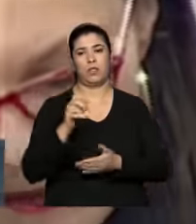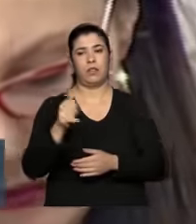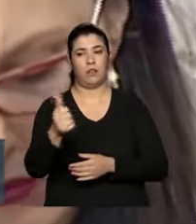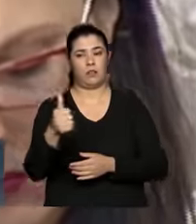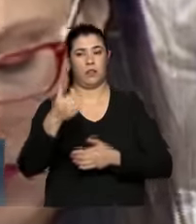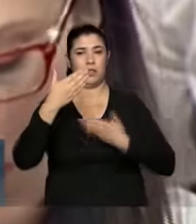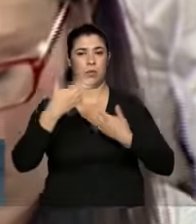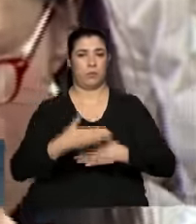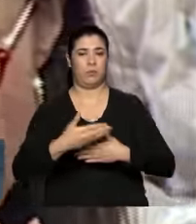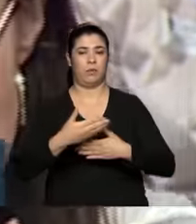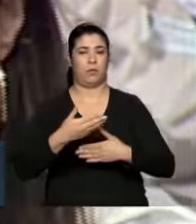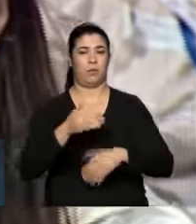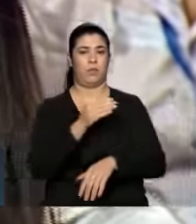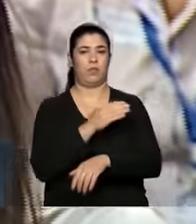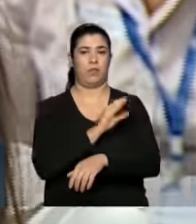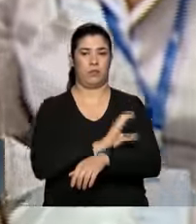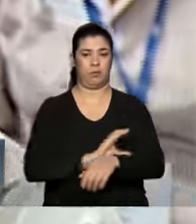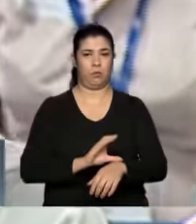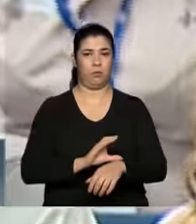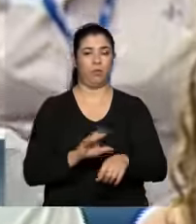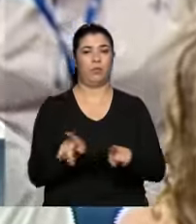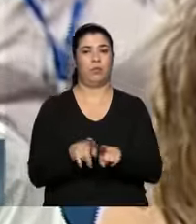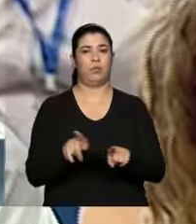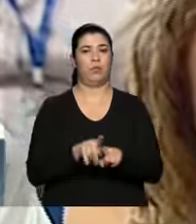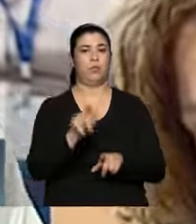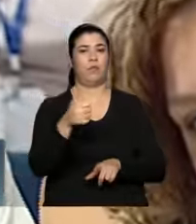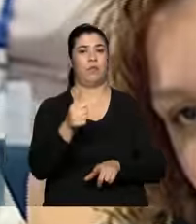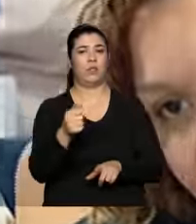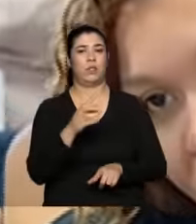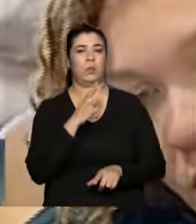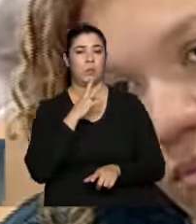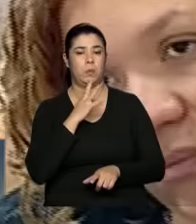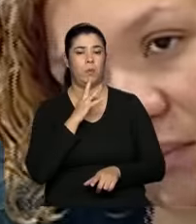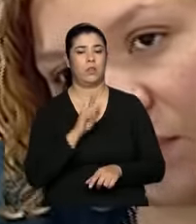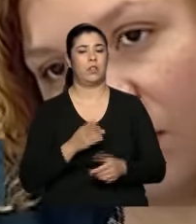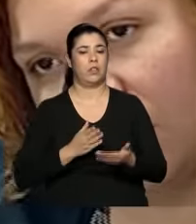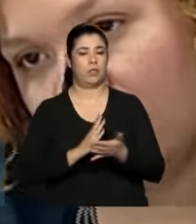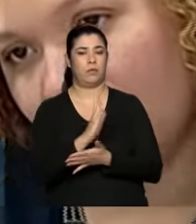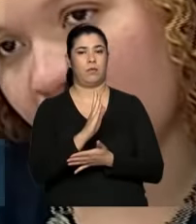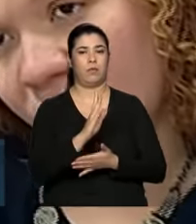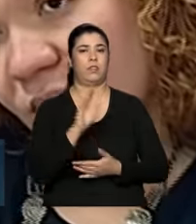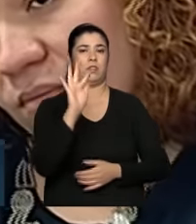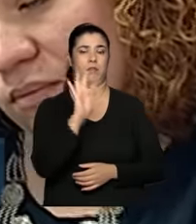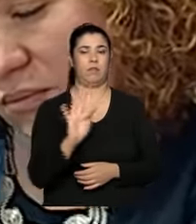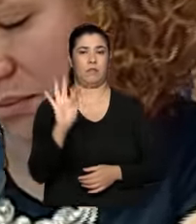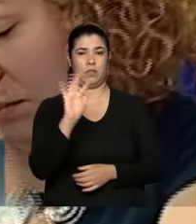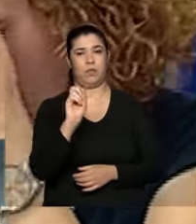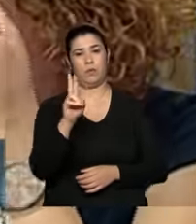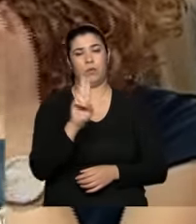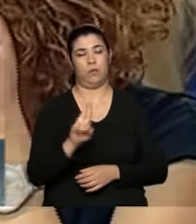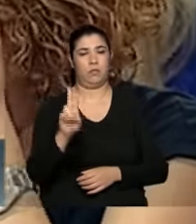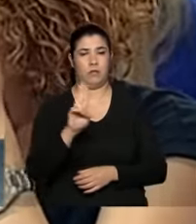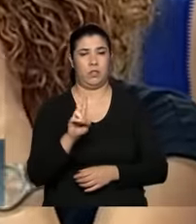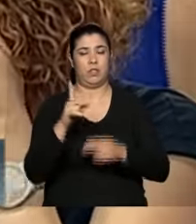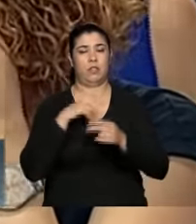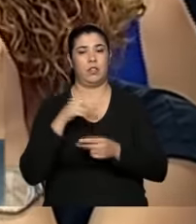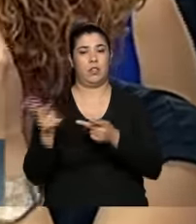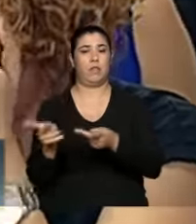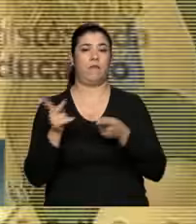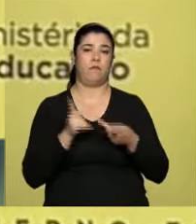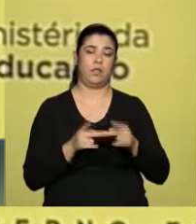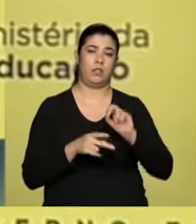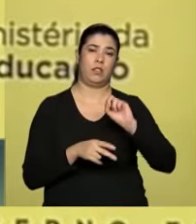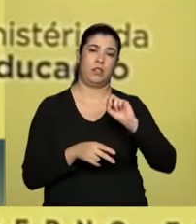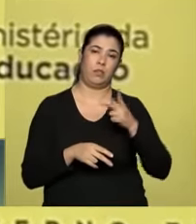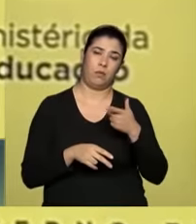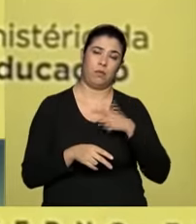reconhecimento, e essa renovação de reconhecimento, ela pode se dar com a visita, né, ou sem a visita.